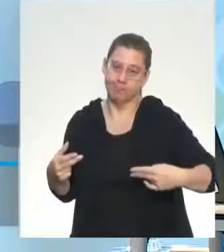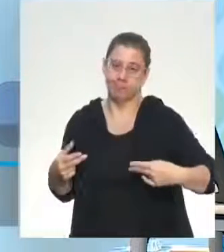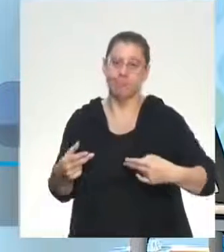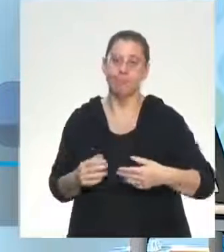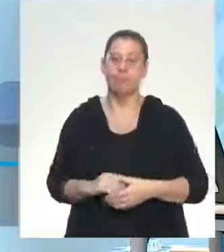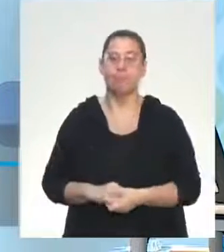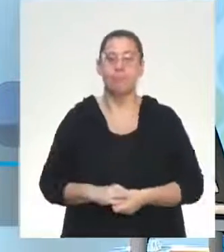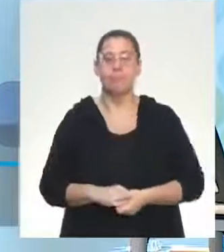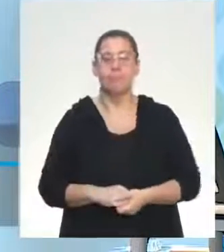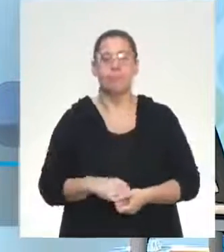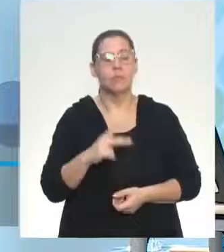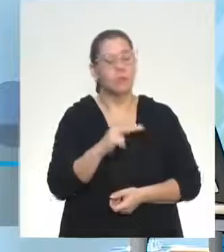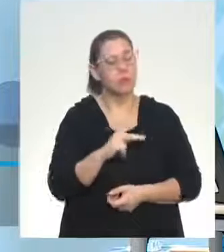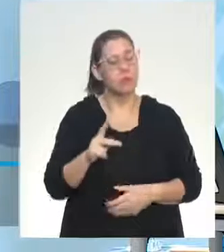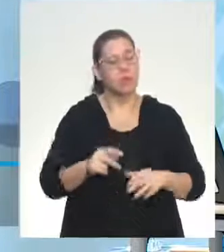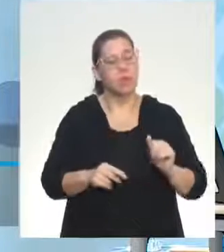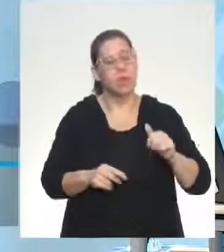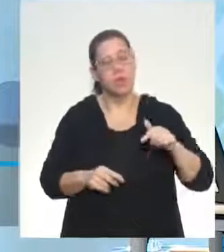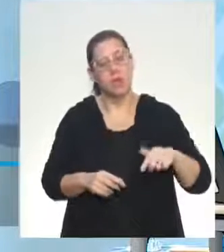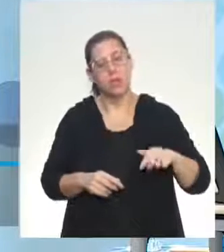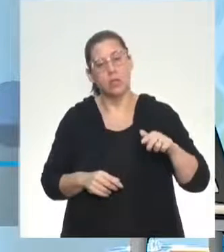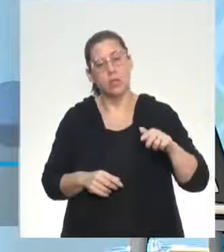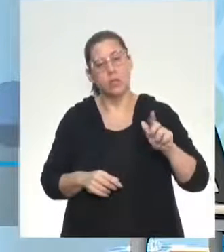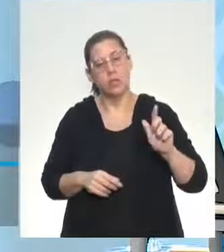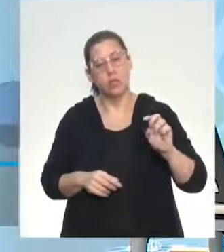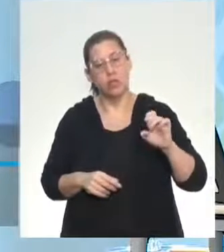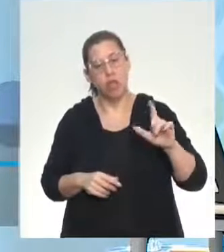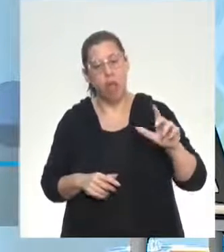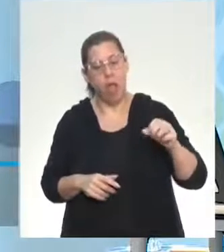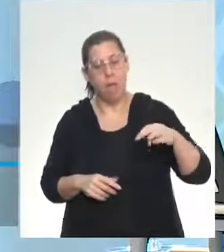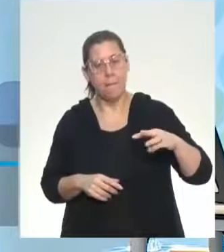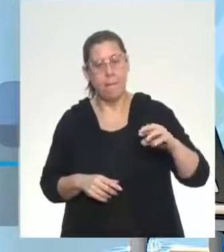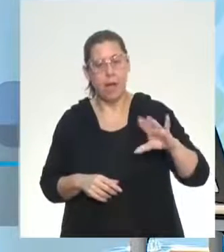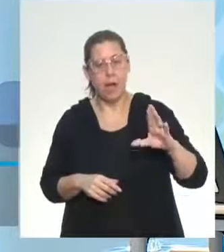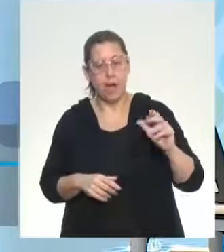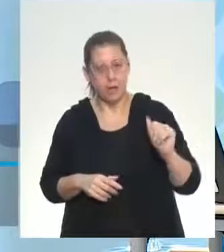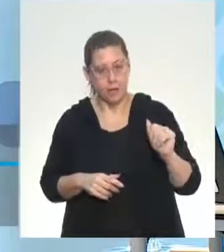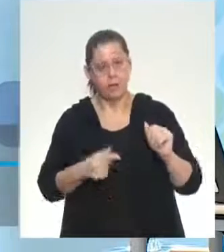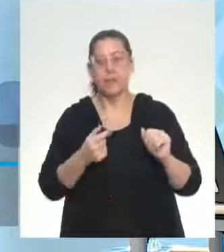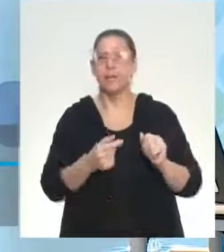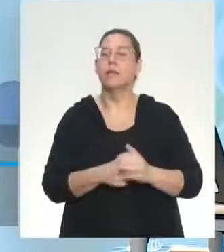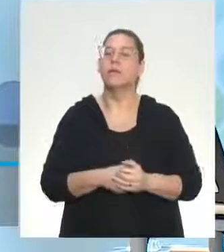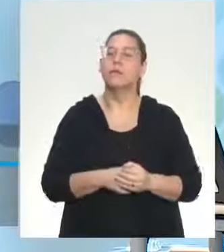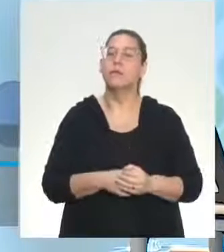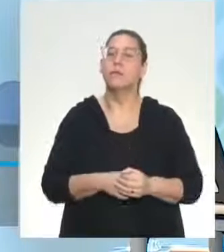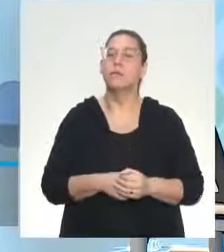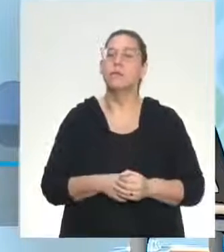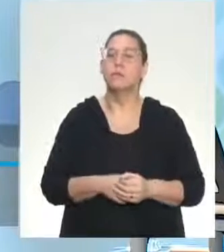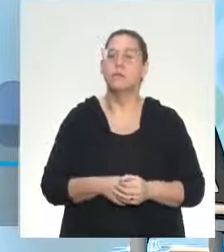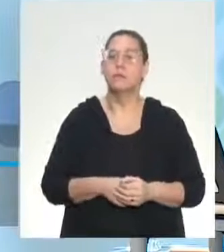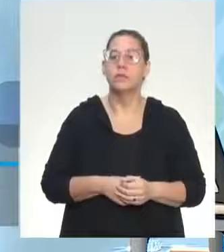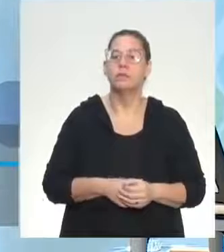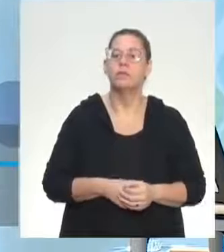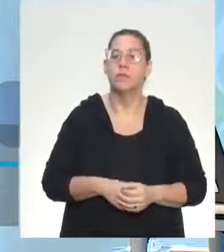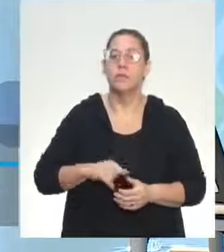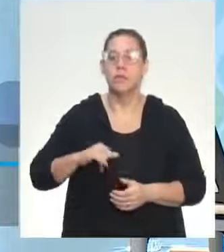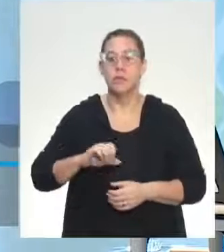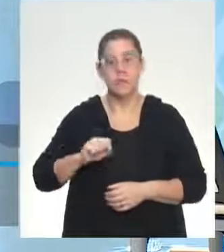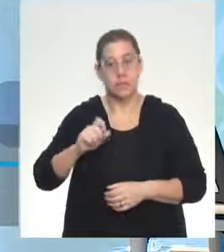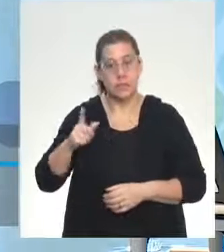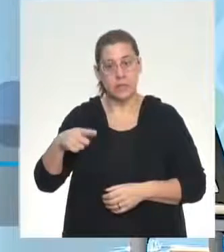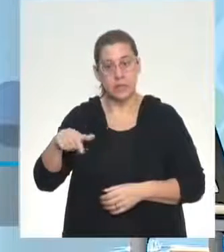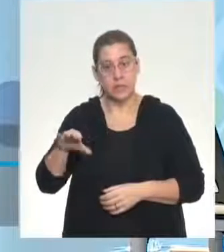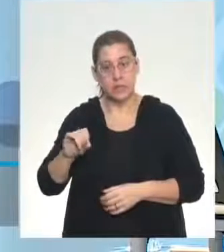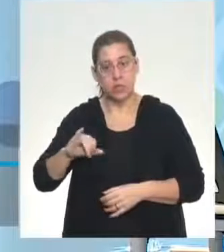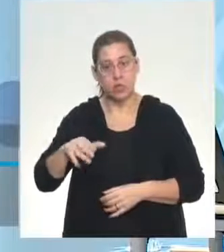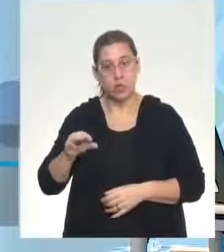coisas. Professora Ângela Maria, da Escola Maria Galante Nora, em São José do Rio Preto, vai nos